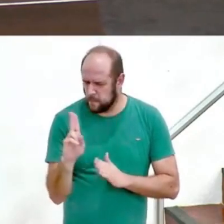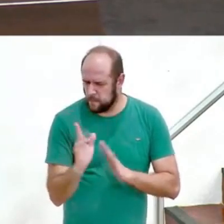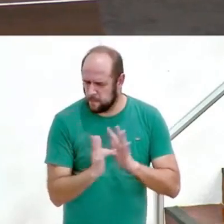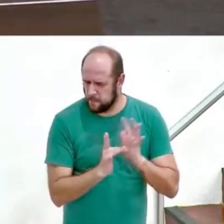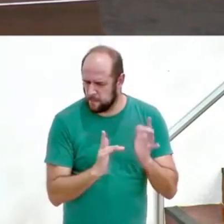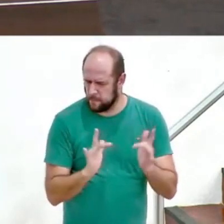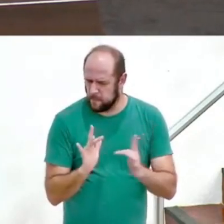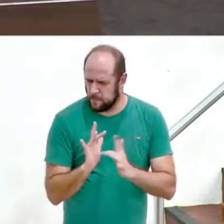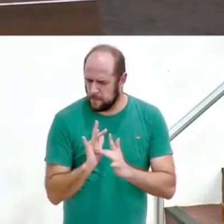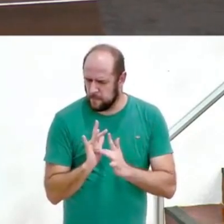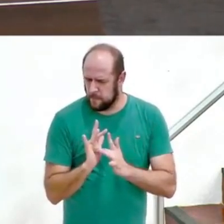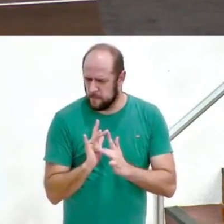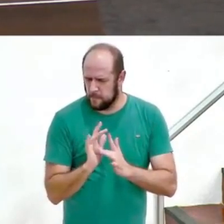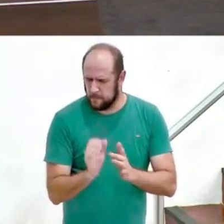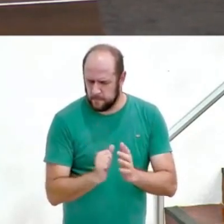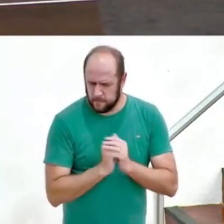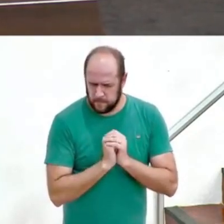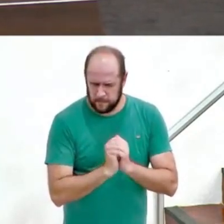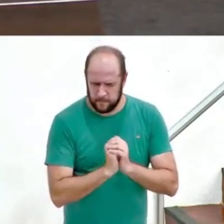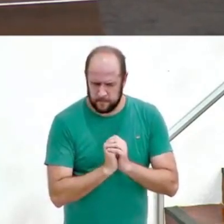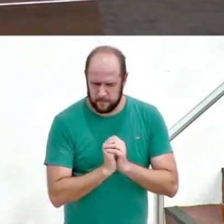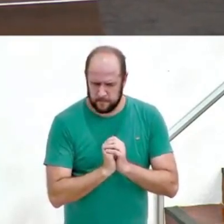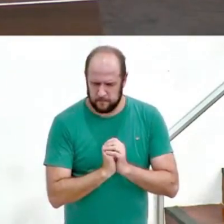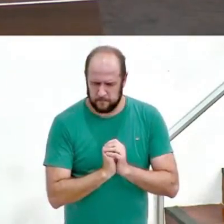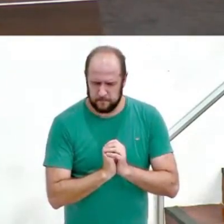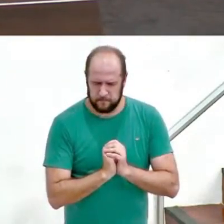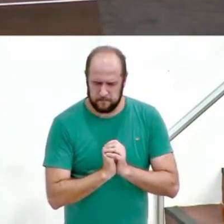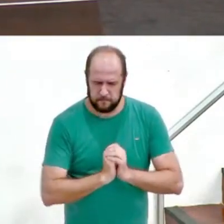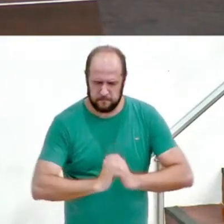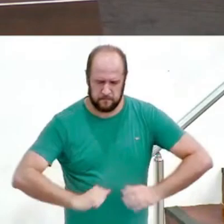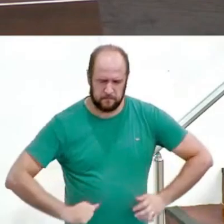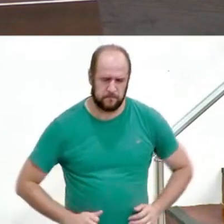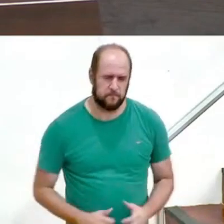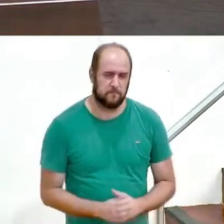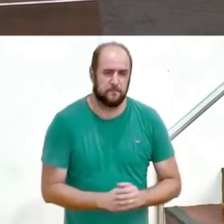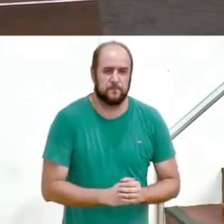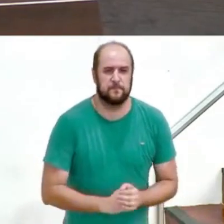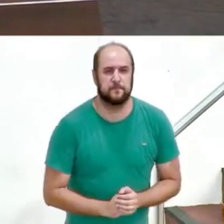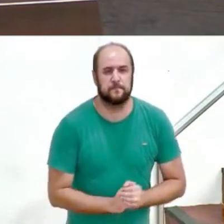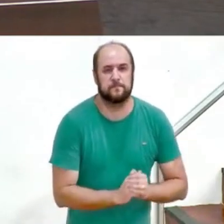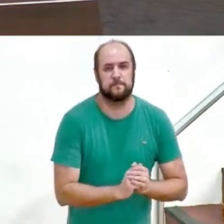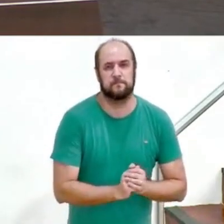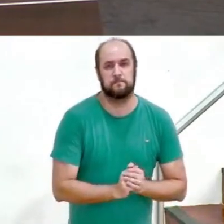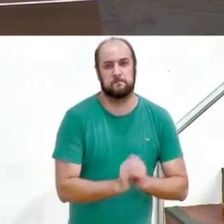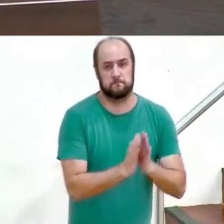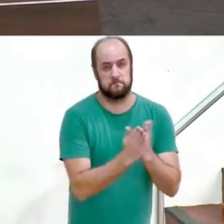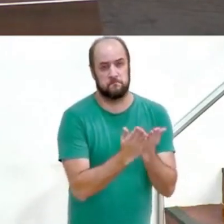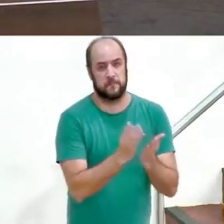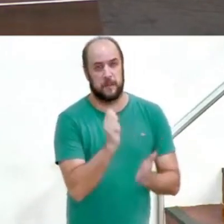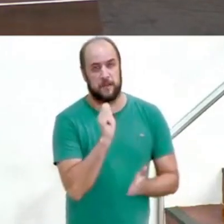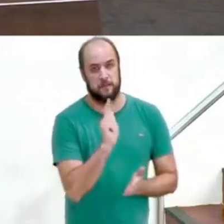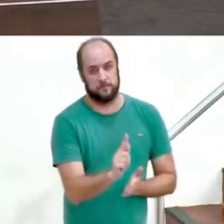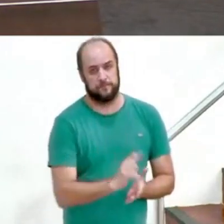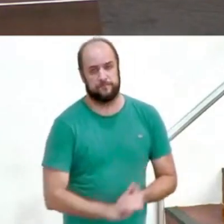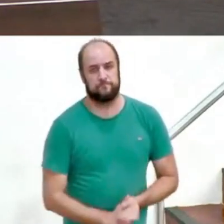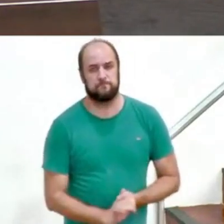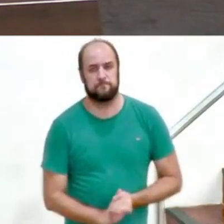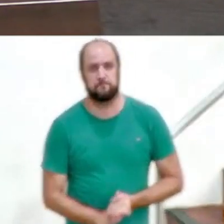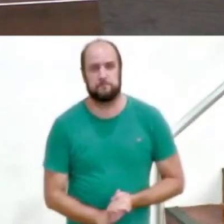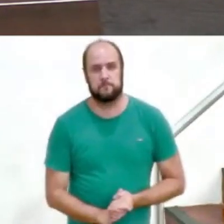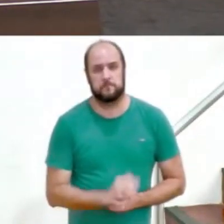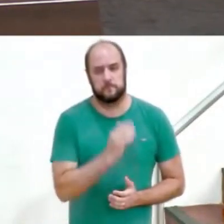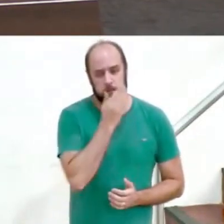de Jesus. Amém. Queridos, o livro do profeta Ageu constitui-se